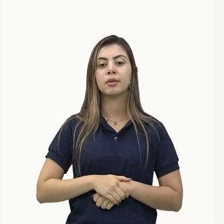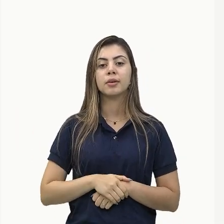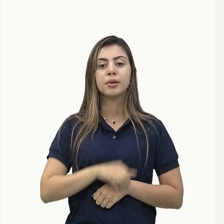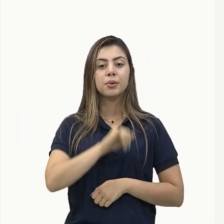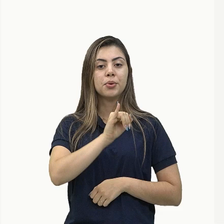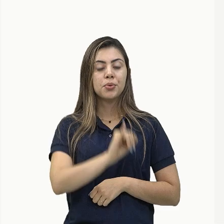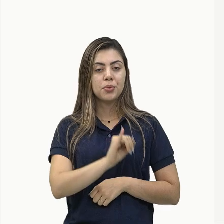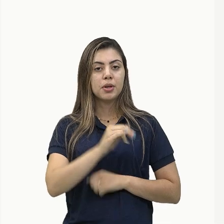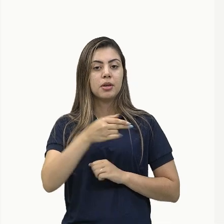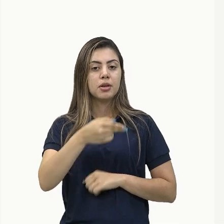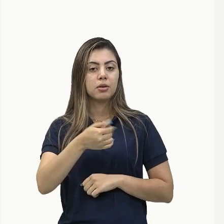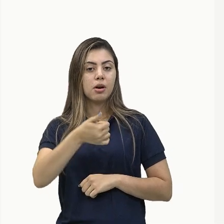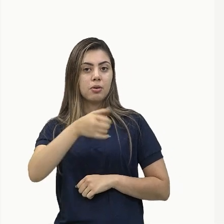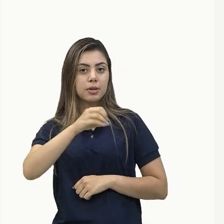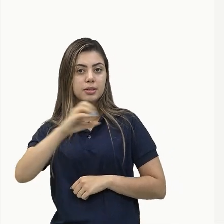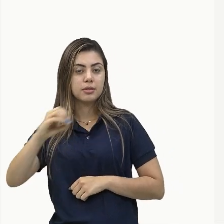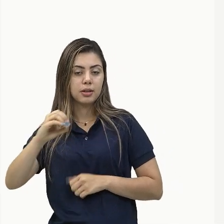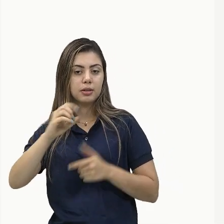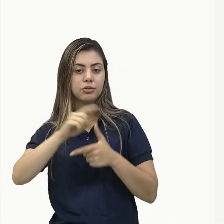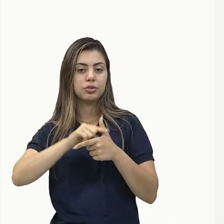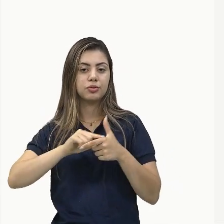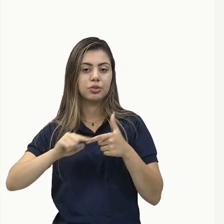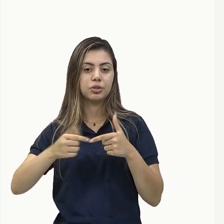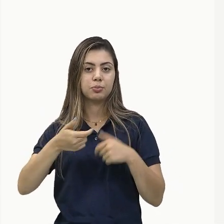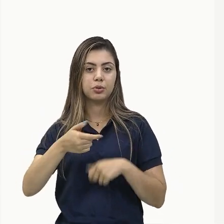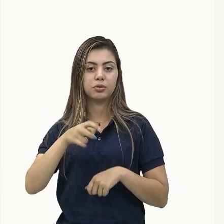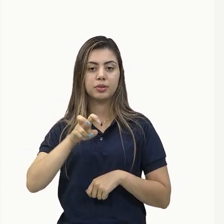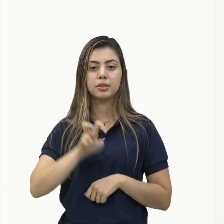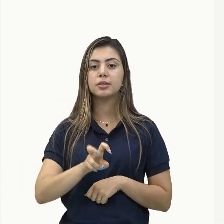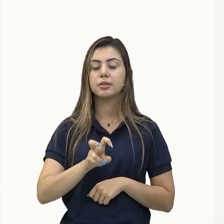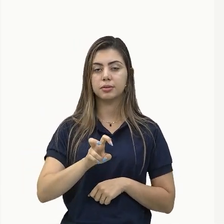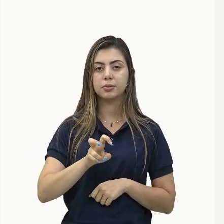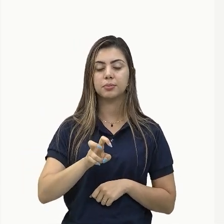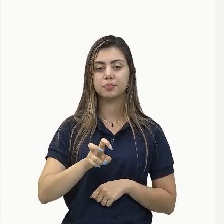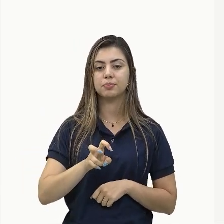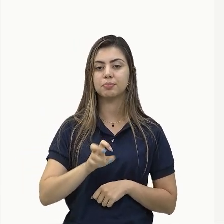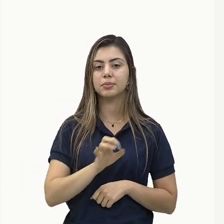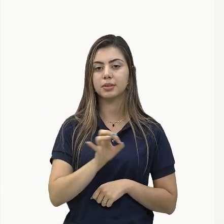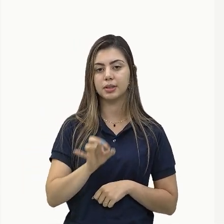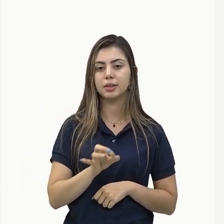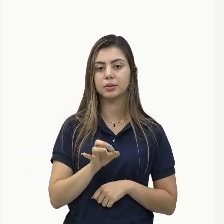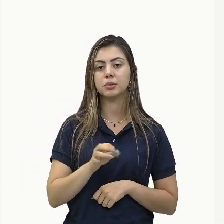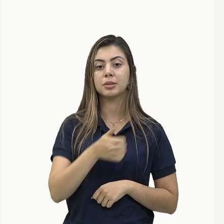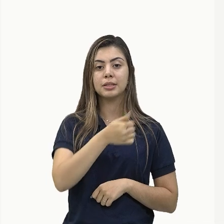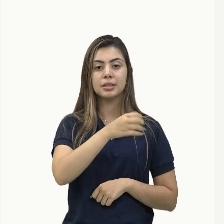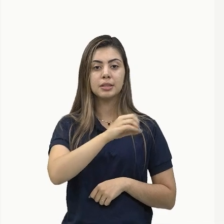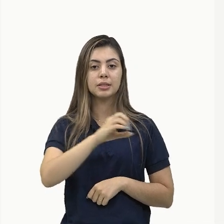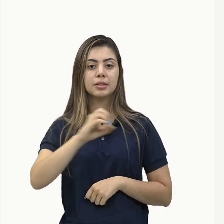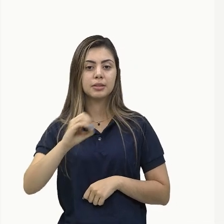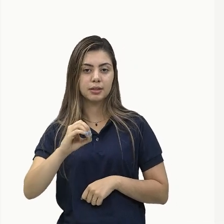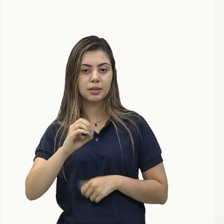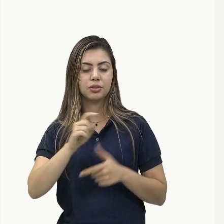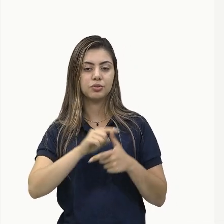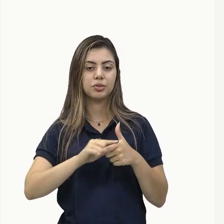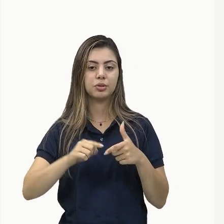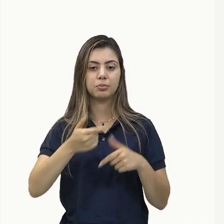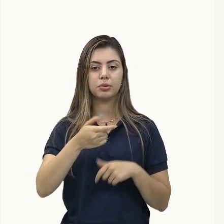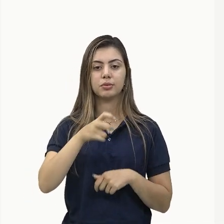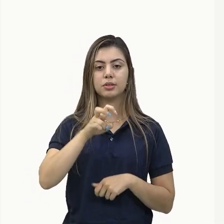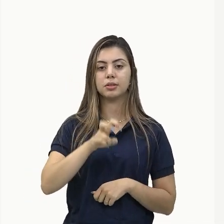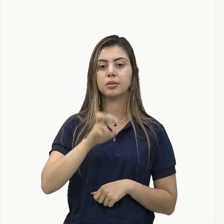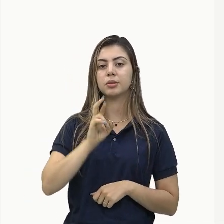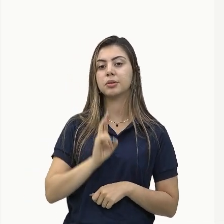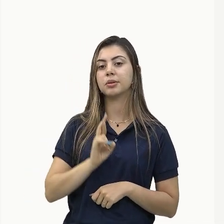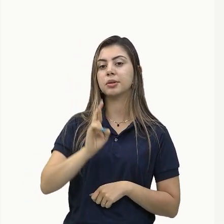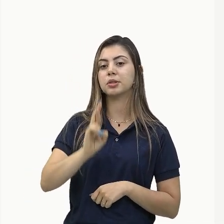a 100, que é o U, 100 volts, dividido por 25, que é a resistência equivalente. Então eu tenho uma intensidade de